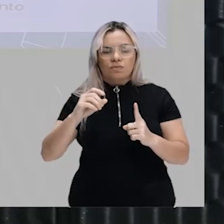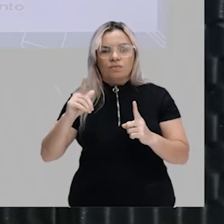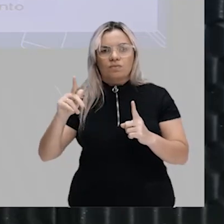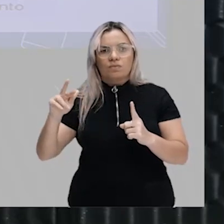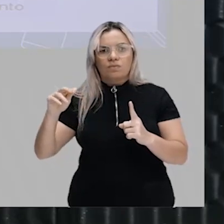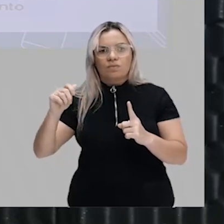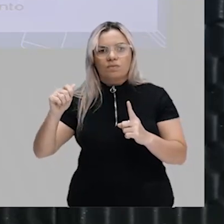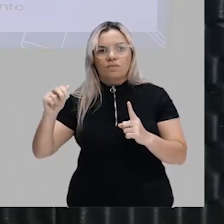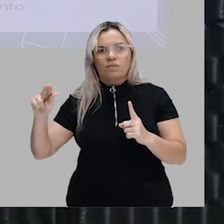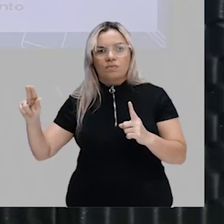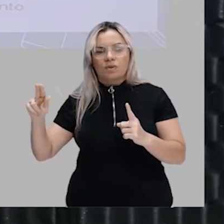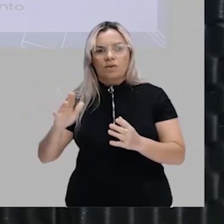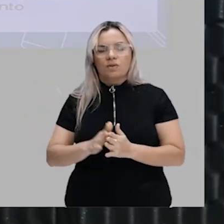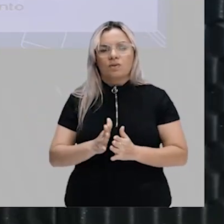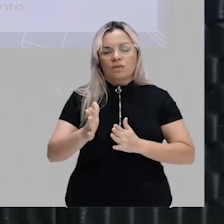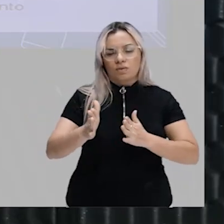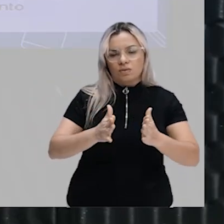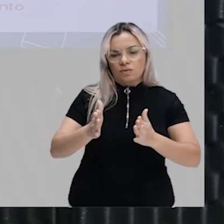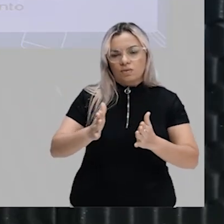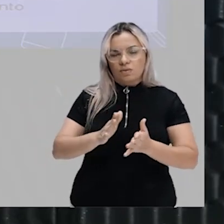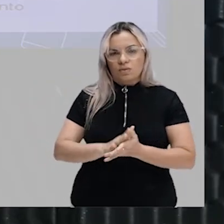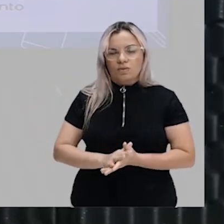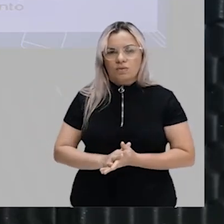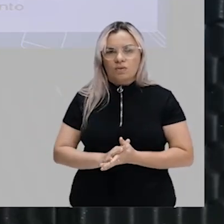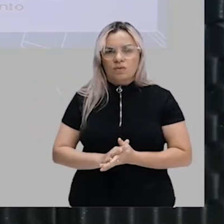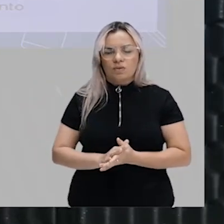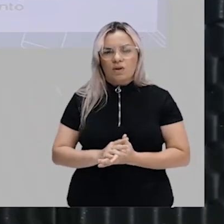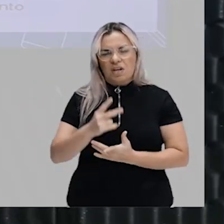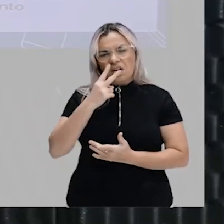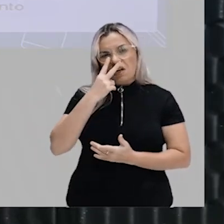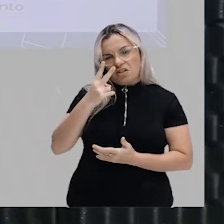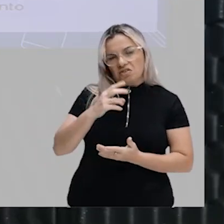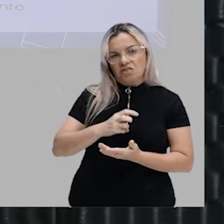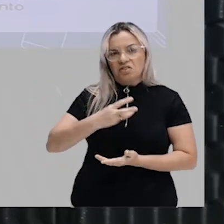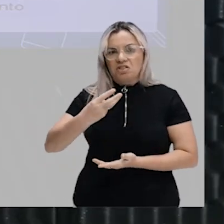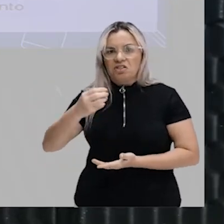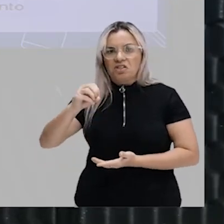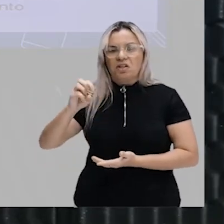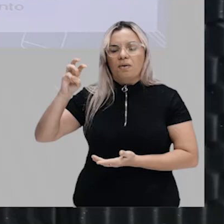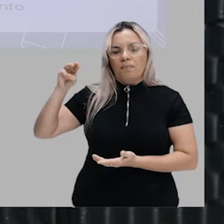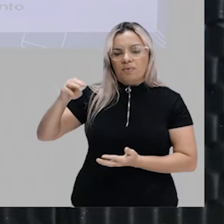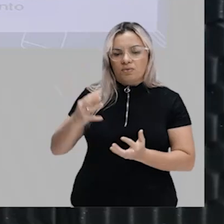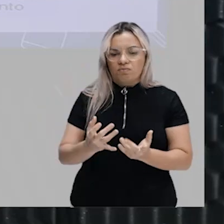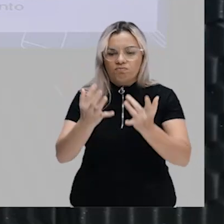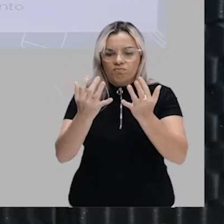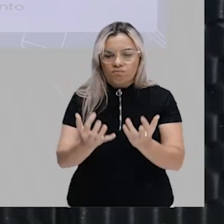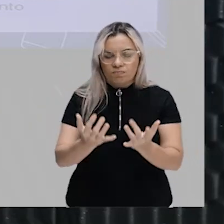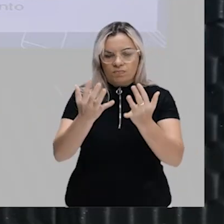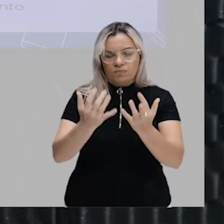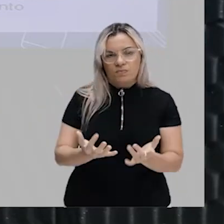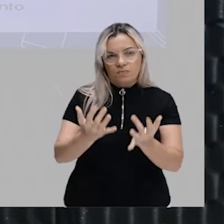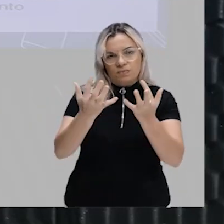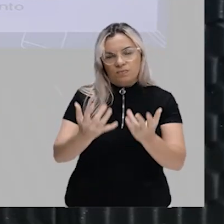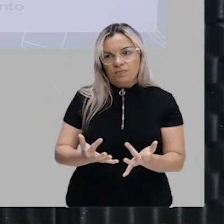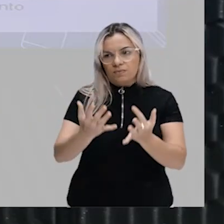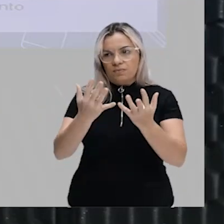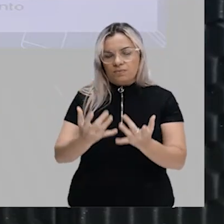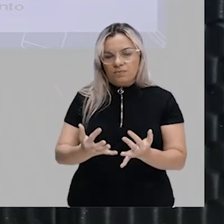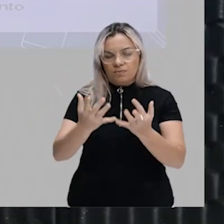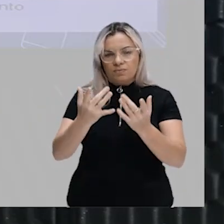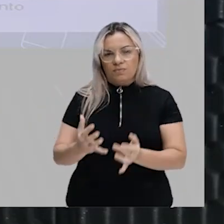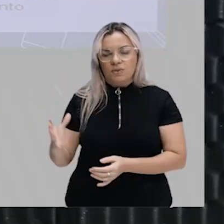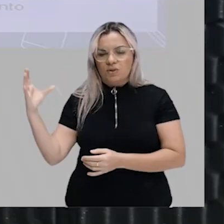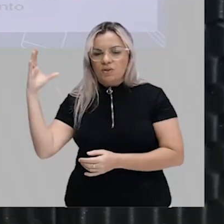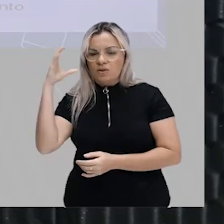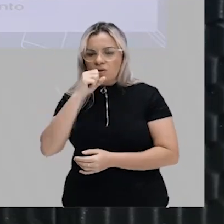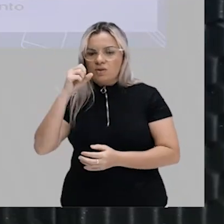um determinado período de tempo. Se eu não me engano, acho que 30 minutos, tá? Aí esse leite ele é aquecido e rapidamente